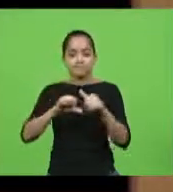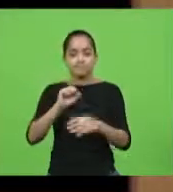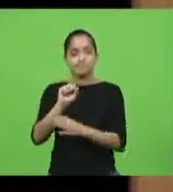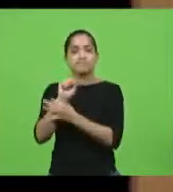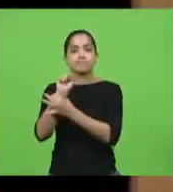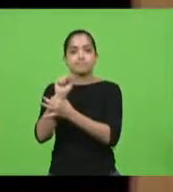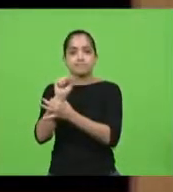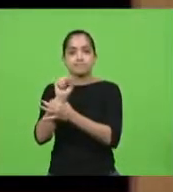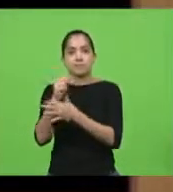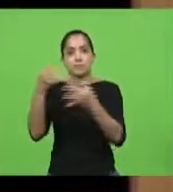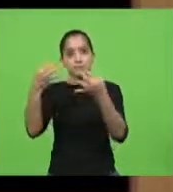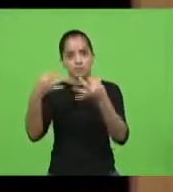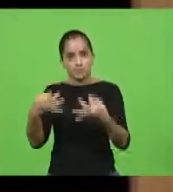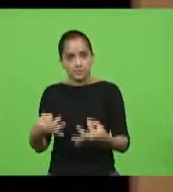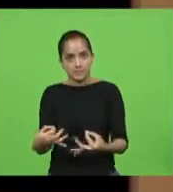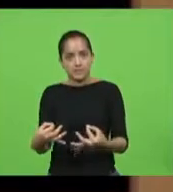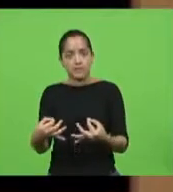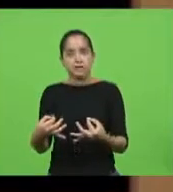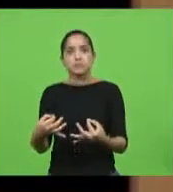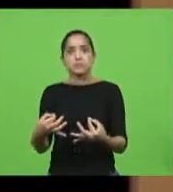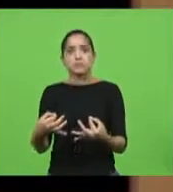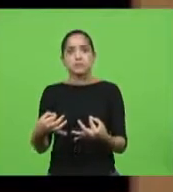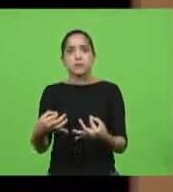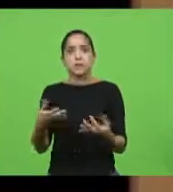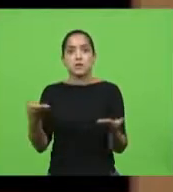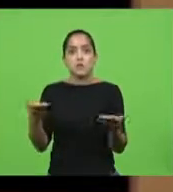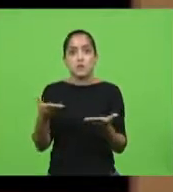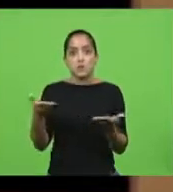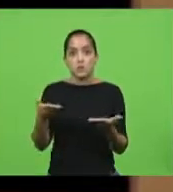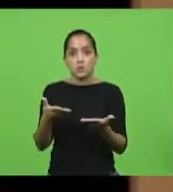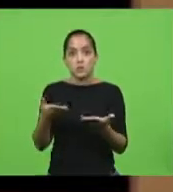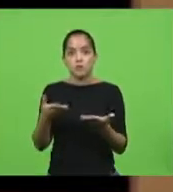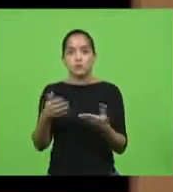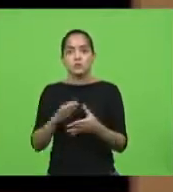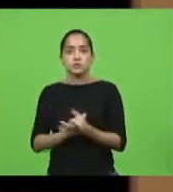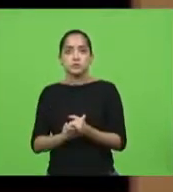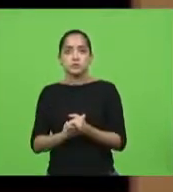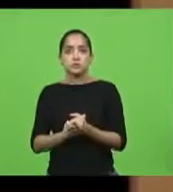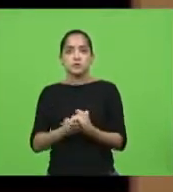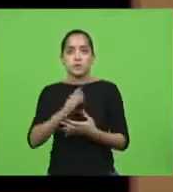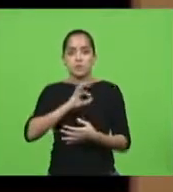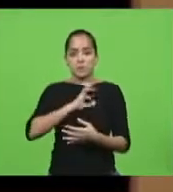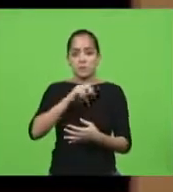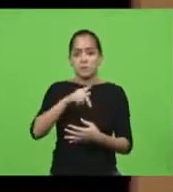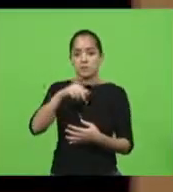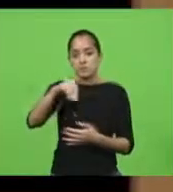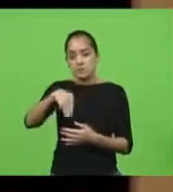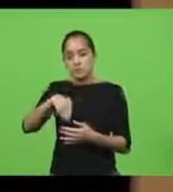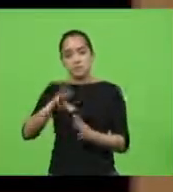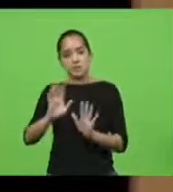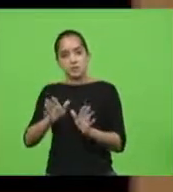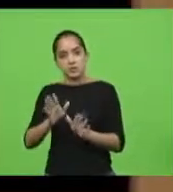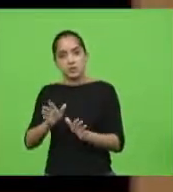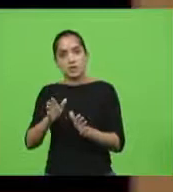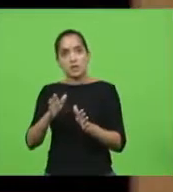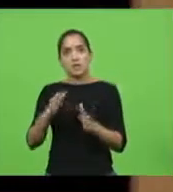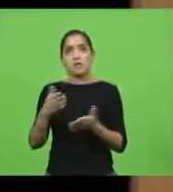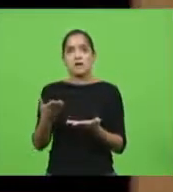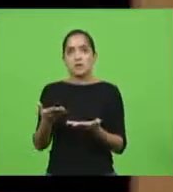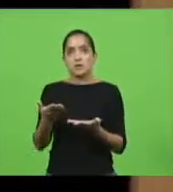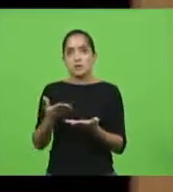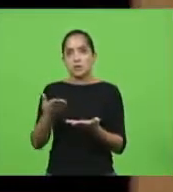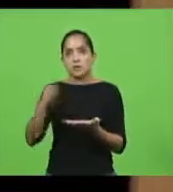muito acertada. Hoje, um ano é o comandante da Polícia Militar, que já foi, comandante,